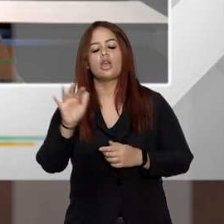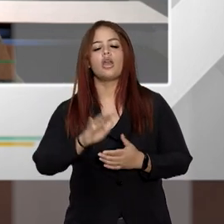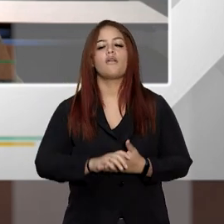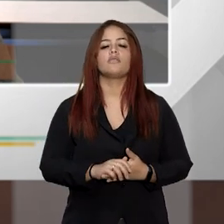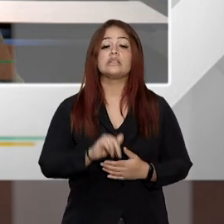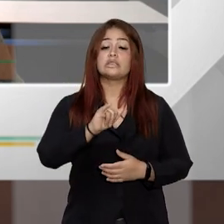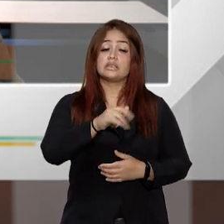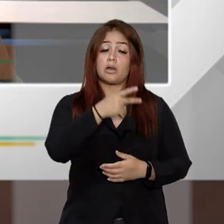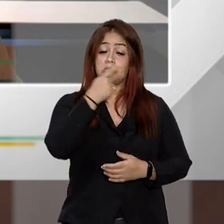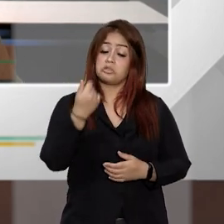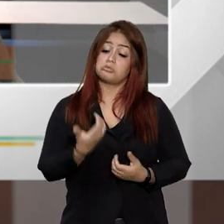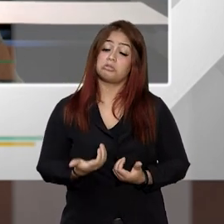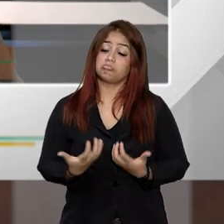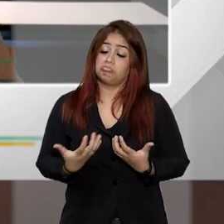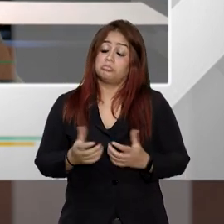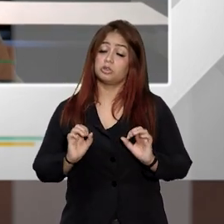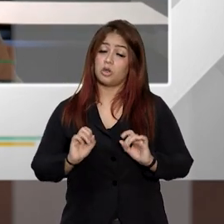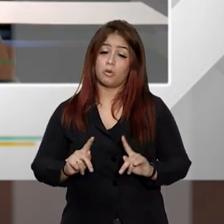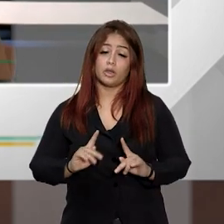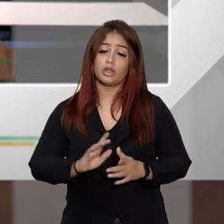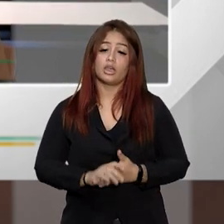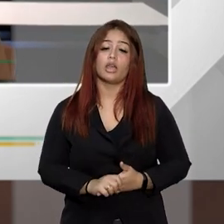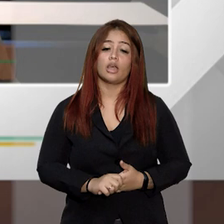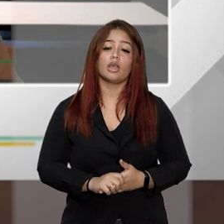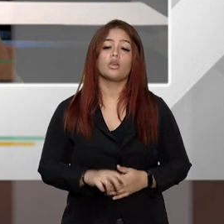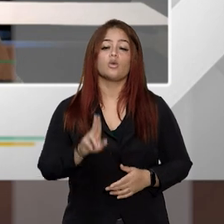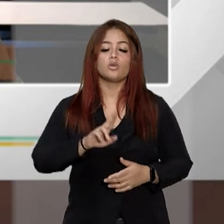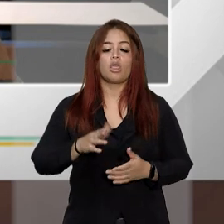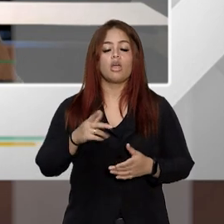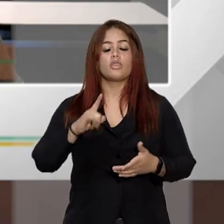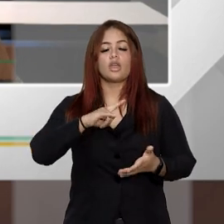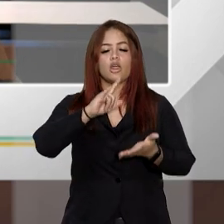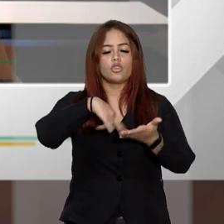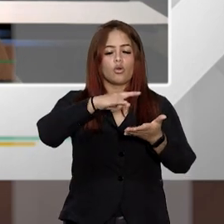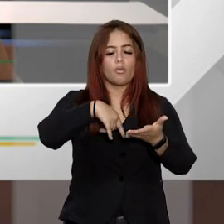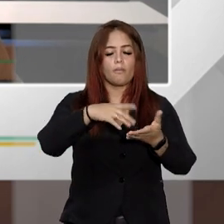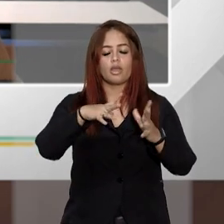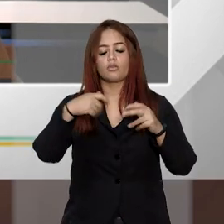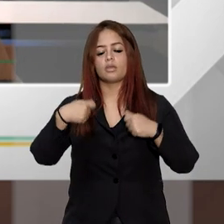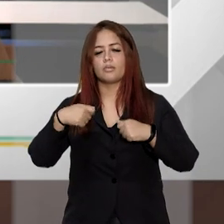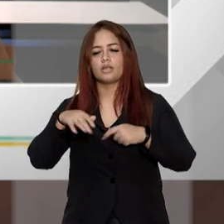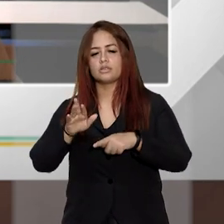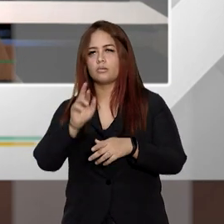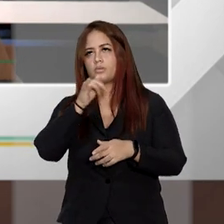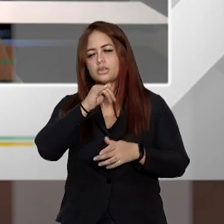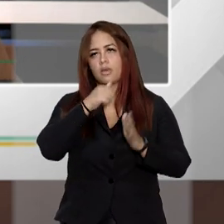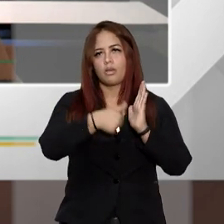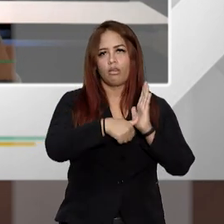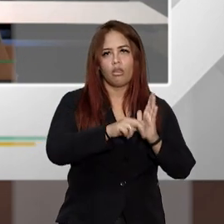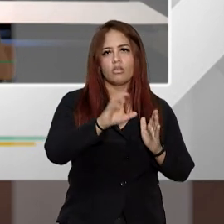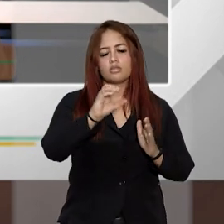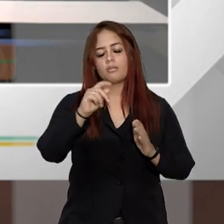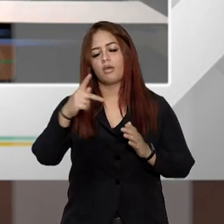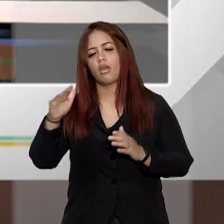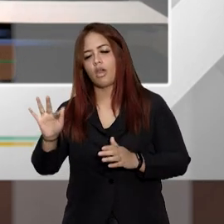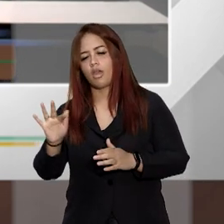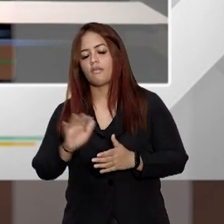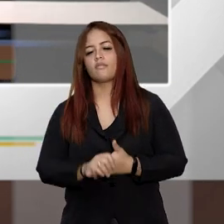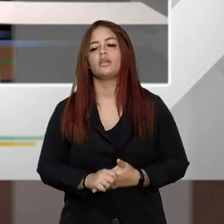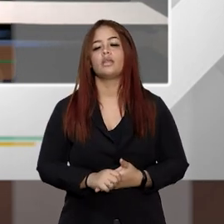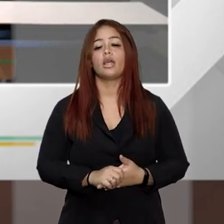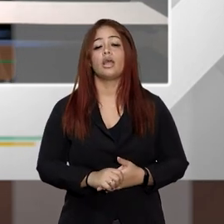Federal, se assim a parte desejar, munido dos seus documentos necessários, né, RG, CPF, e